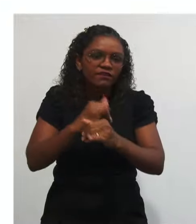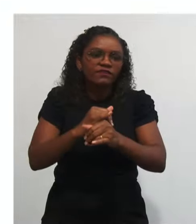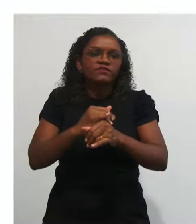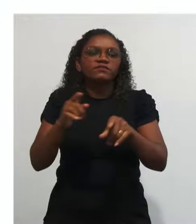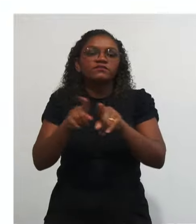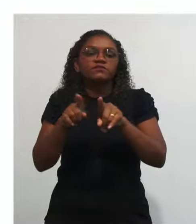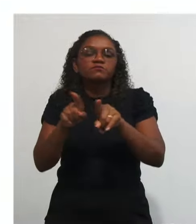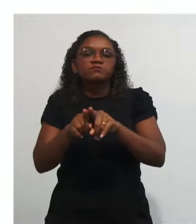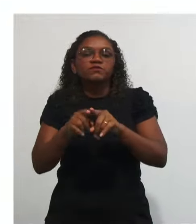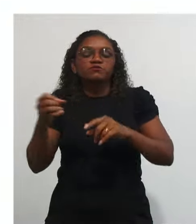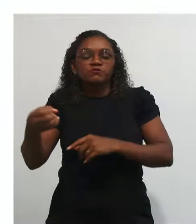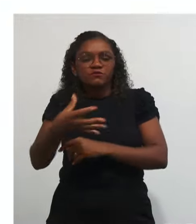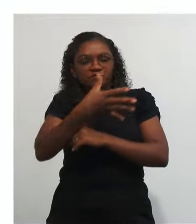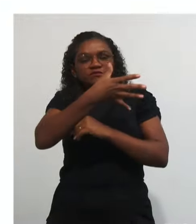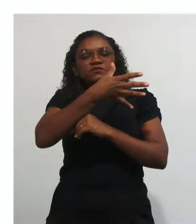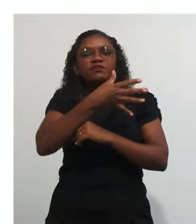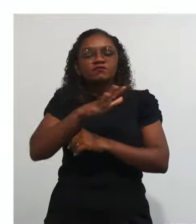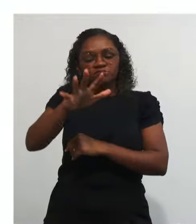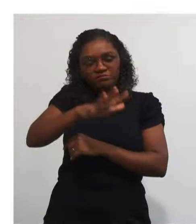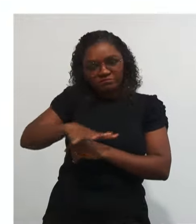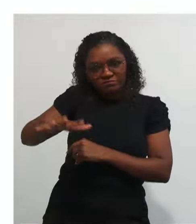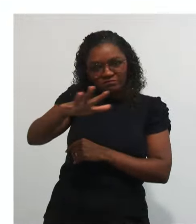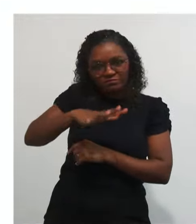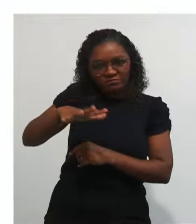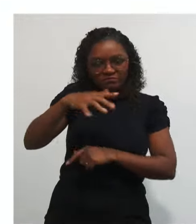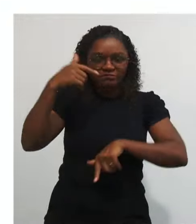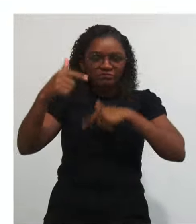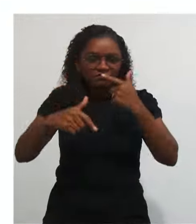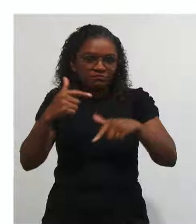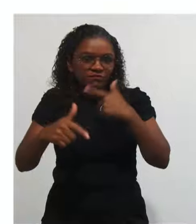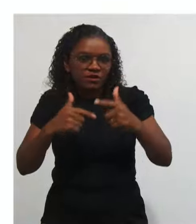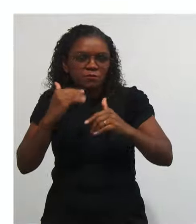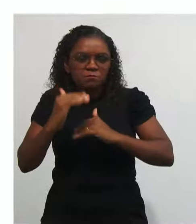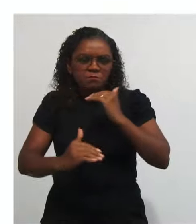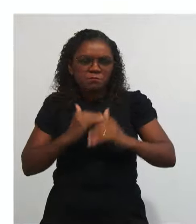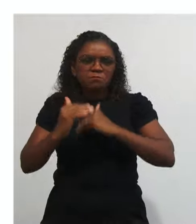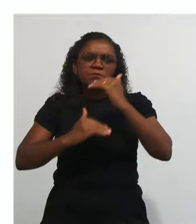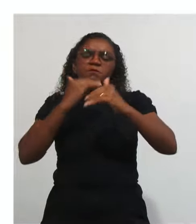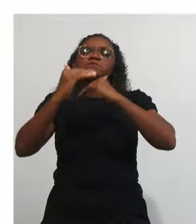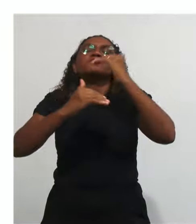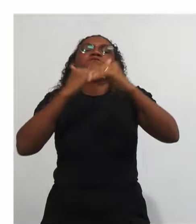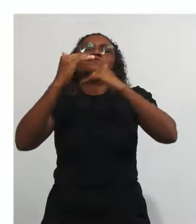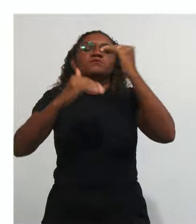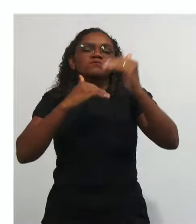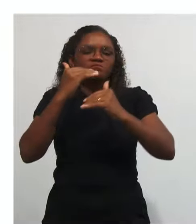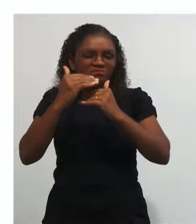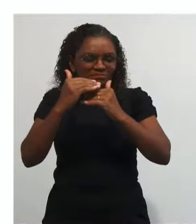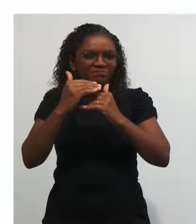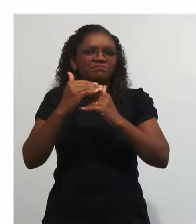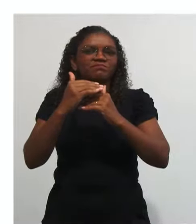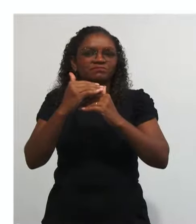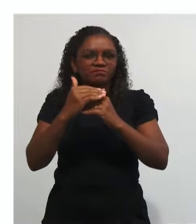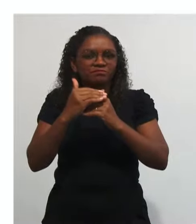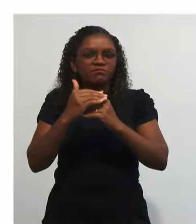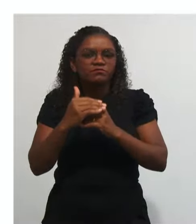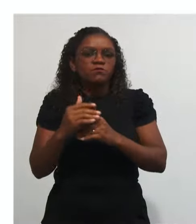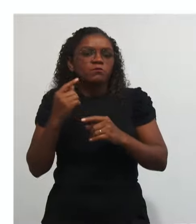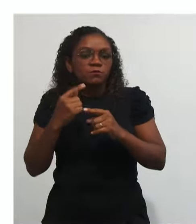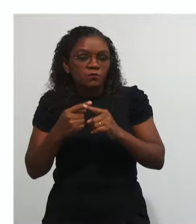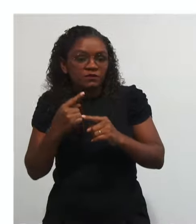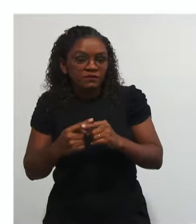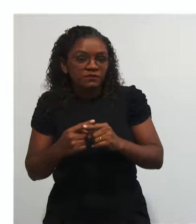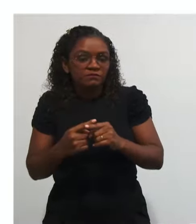alcance da Inovação no setor de serviços cresceu muito e não é não é sem razão que ela é